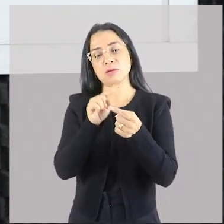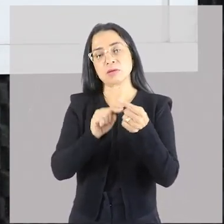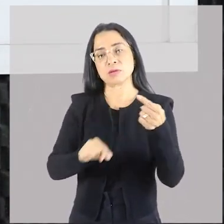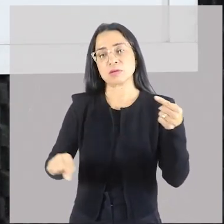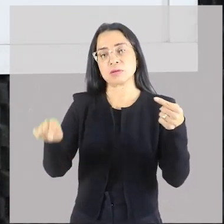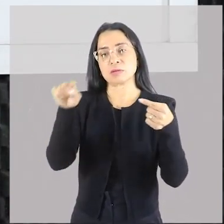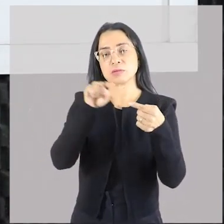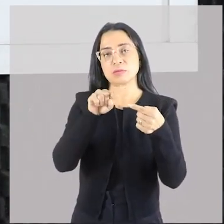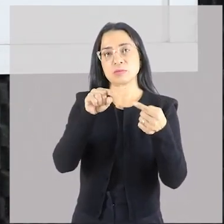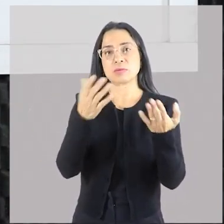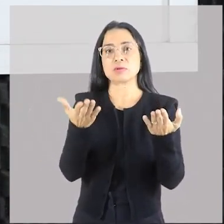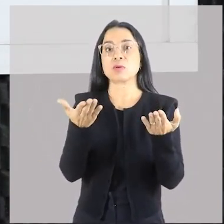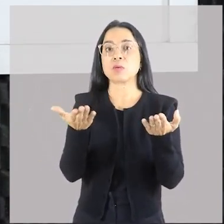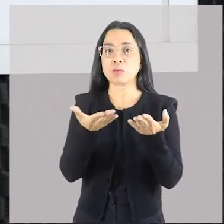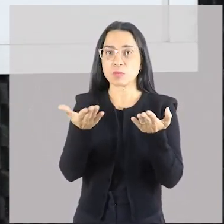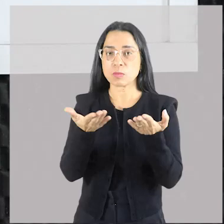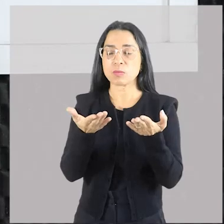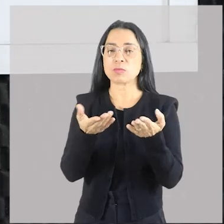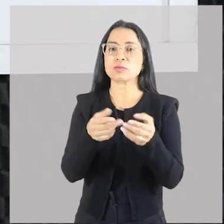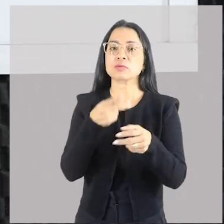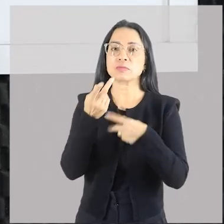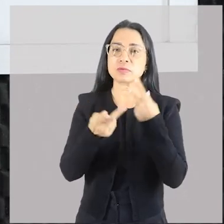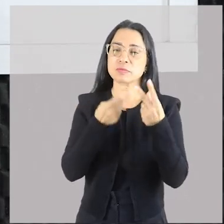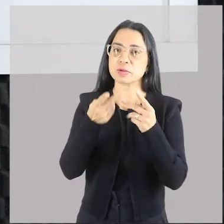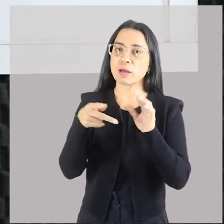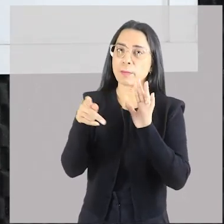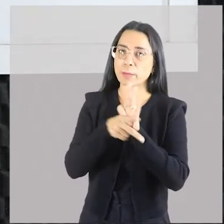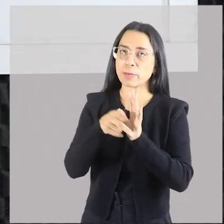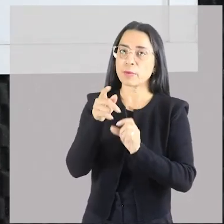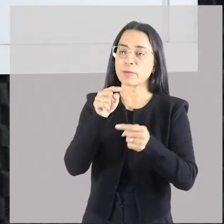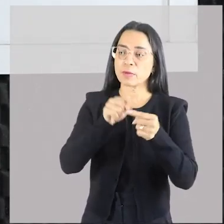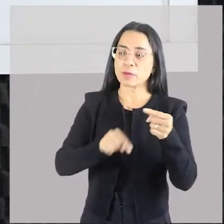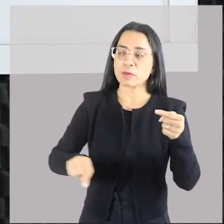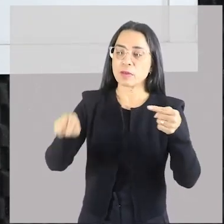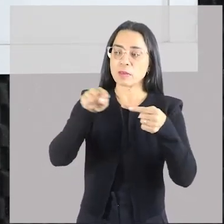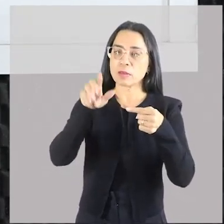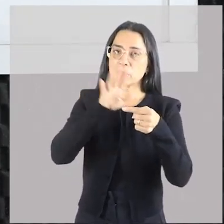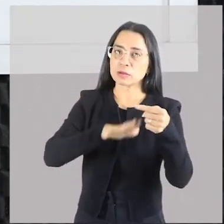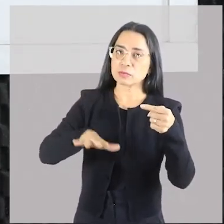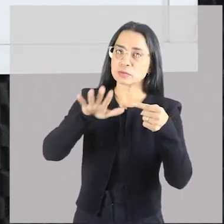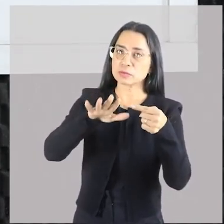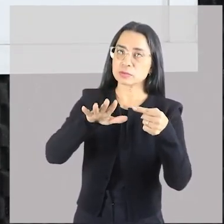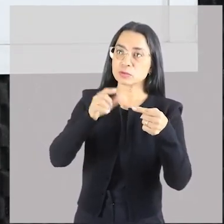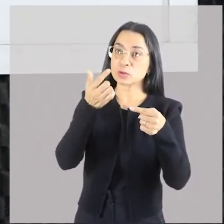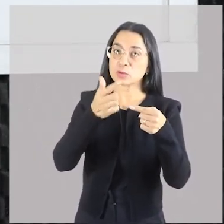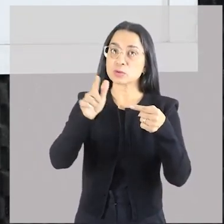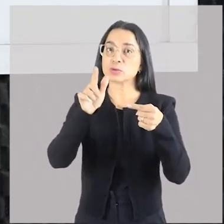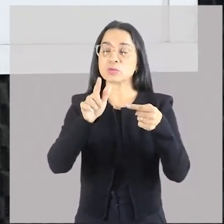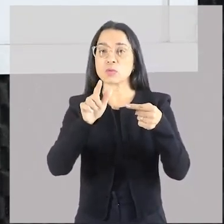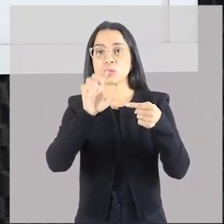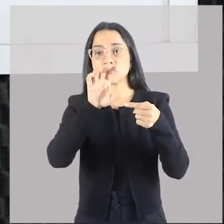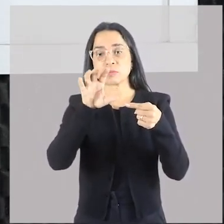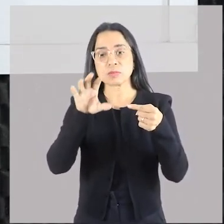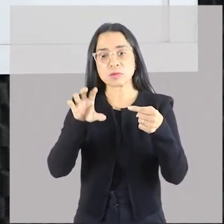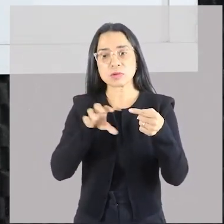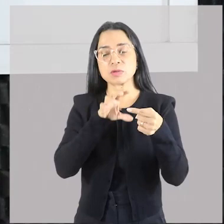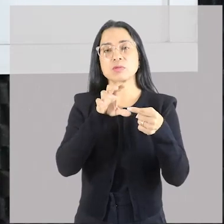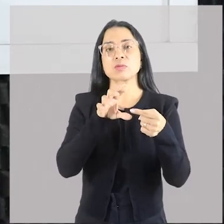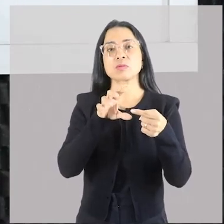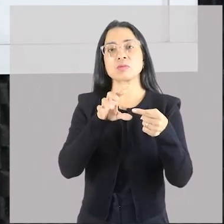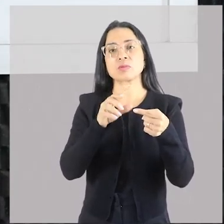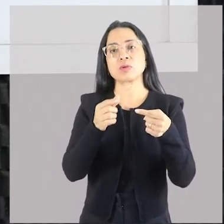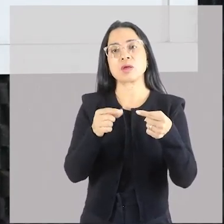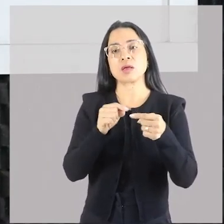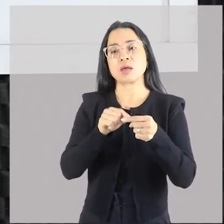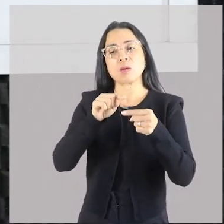do círculo, né? Como eu calculo a área do círculo e de regiões, né, derivadas do círculo. Uma parte do círculo,